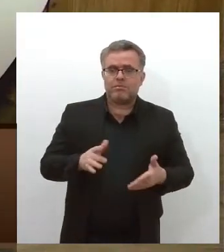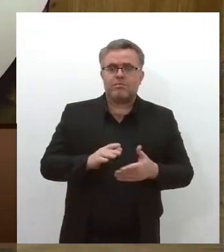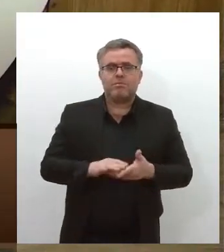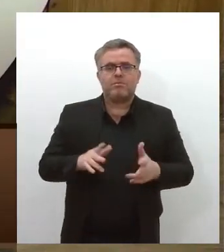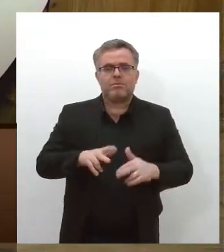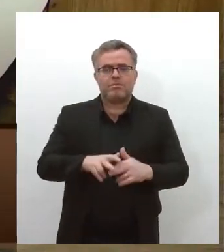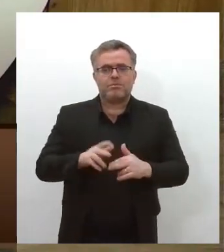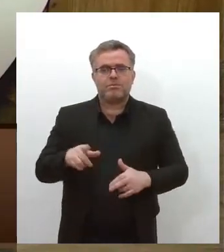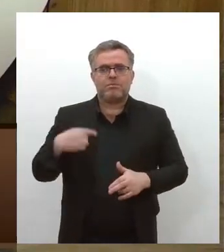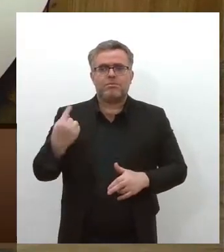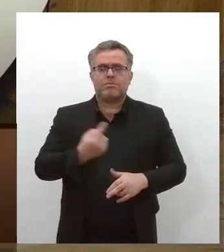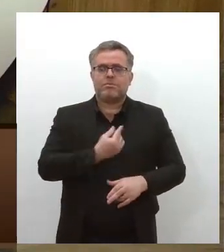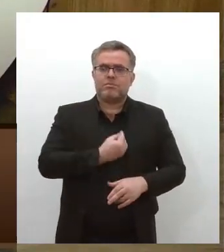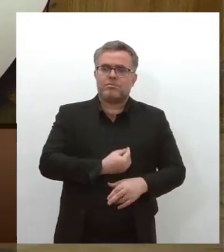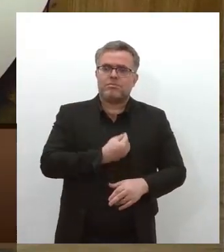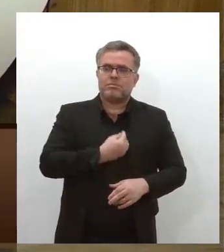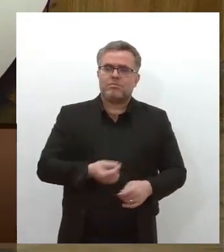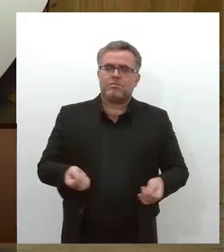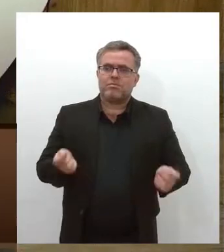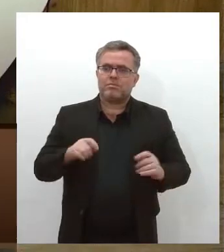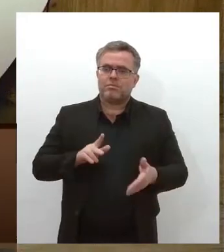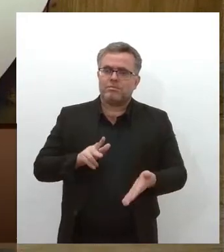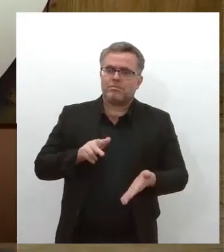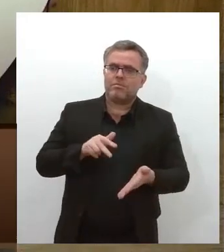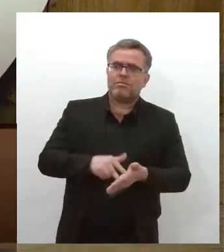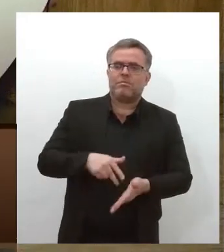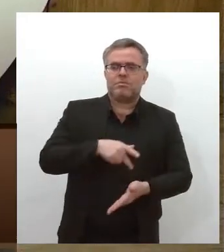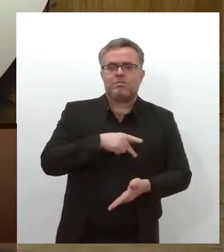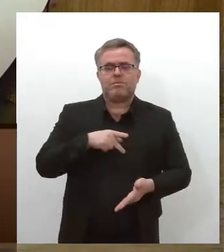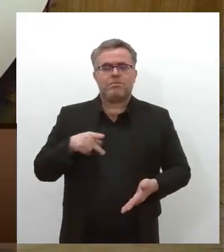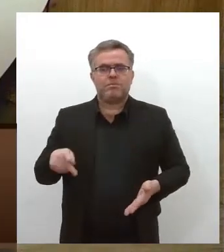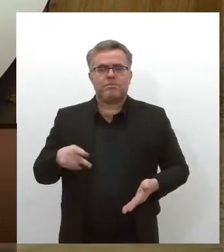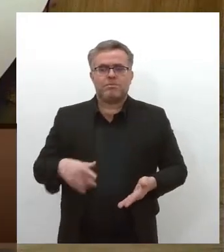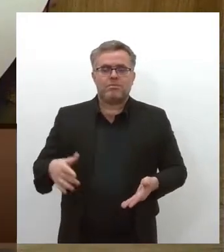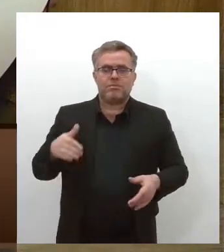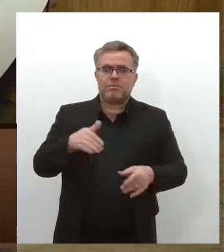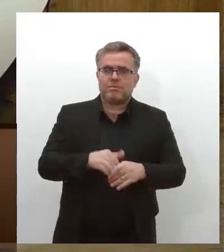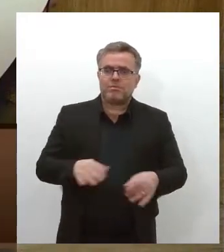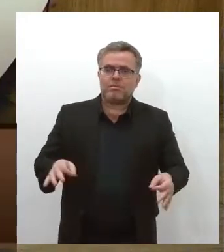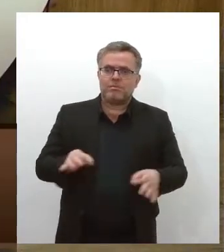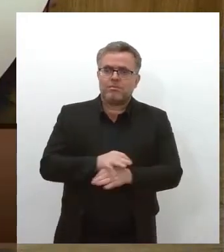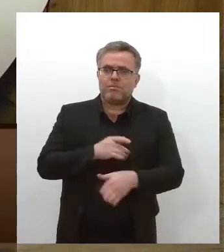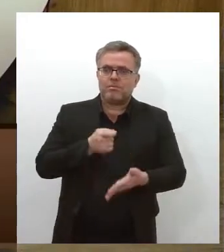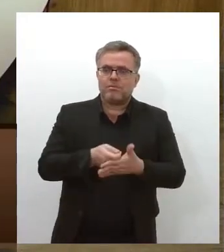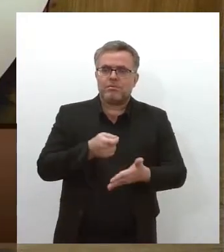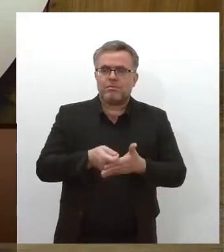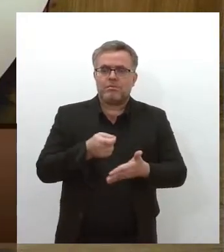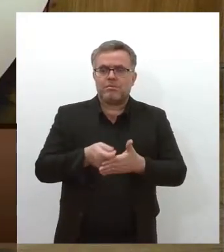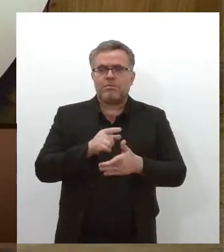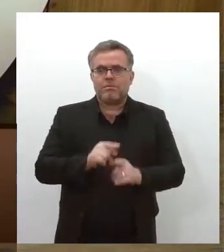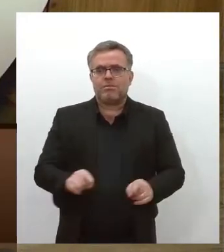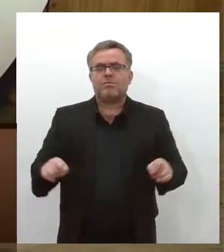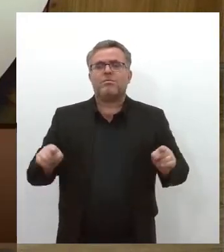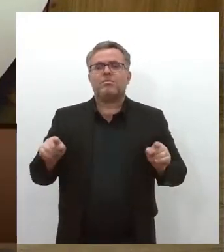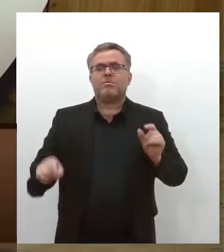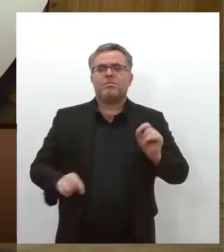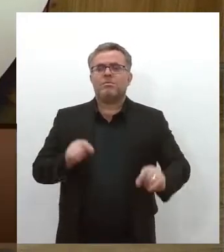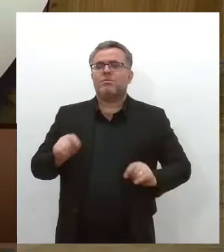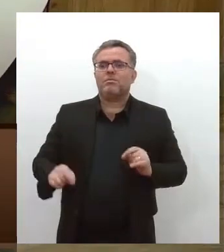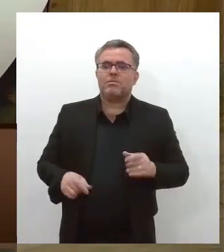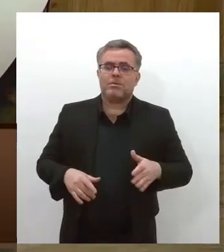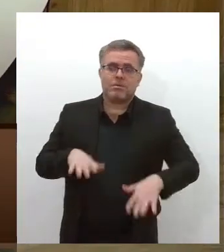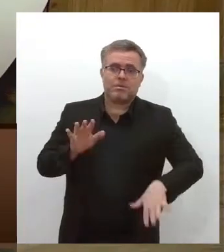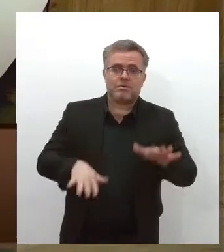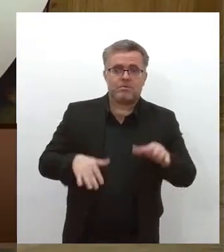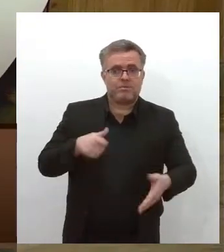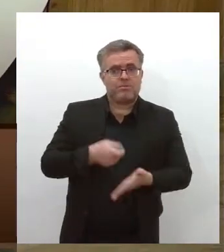sistema presidencialista, as pessoas votam e cobram dos governos, as pessoas votam e pouco cobram de um Congresso